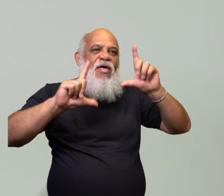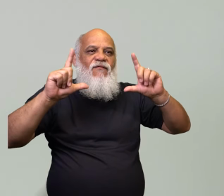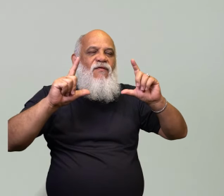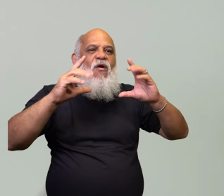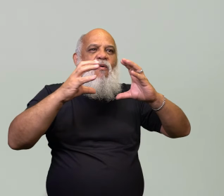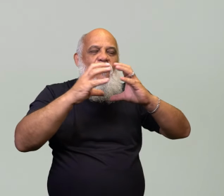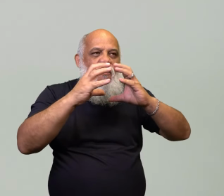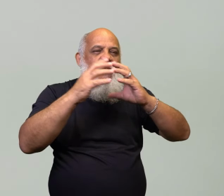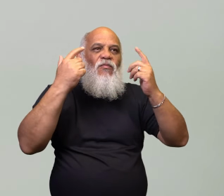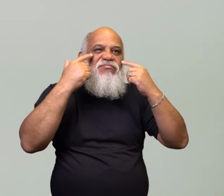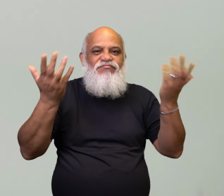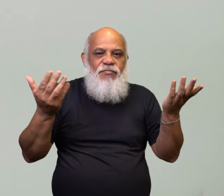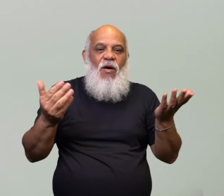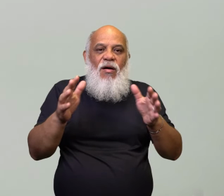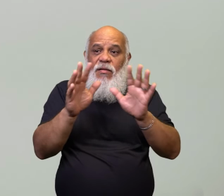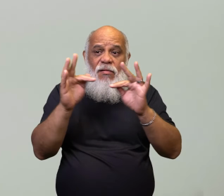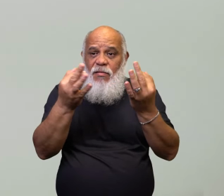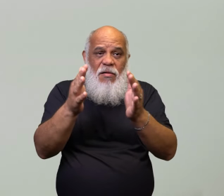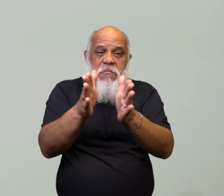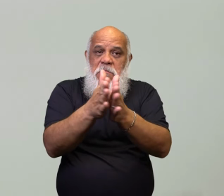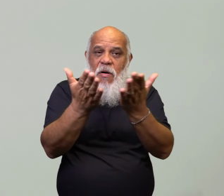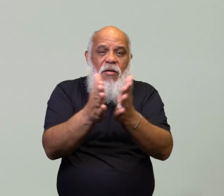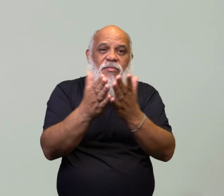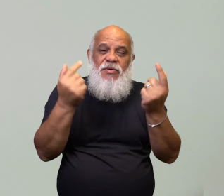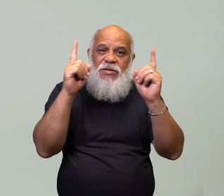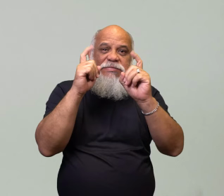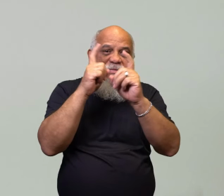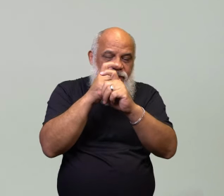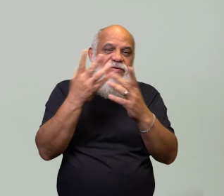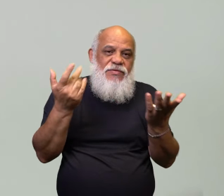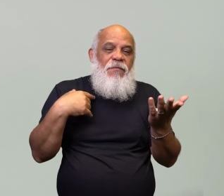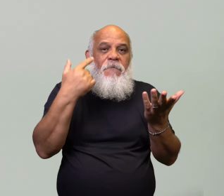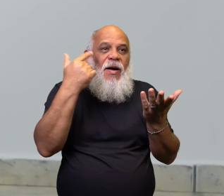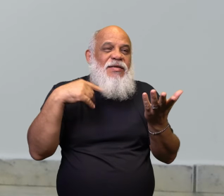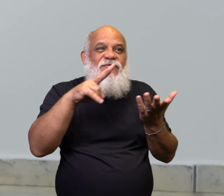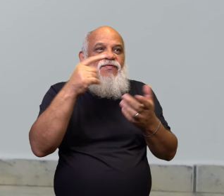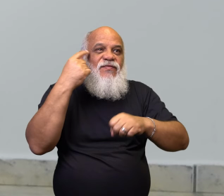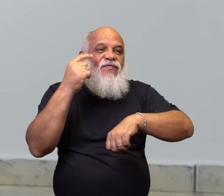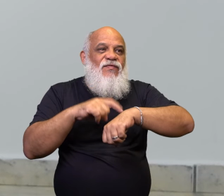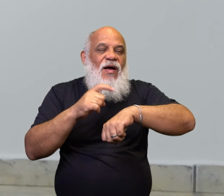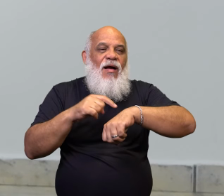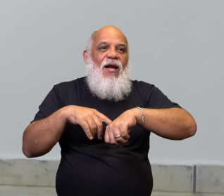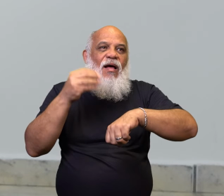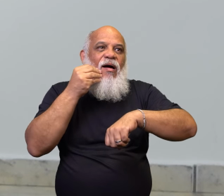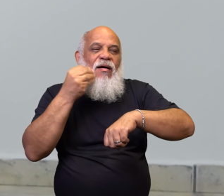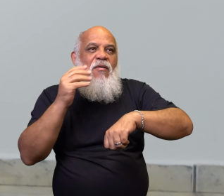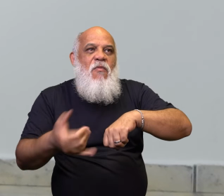não tínhamos recursos, né? O que nós temos hoje. Então, para nós ali era tudo assistir o Michael